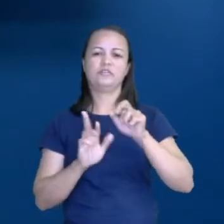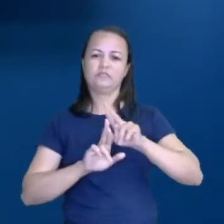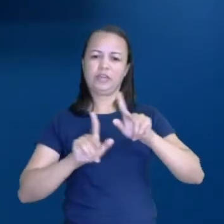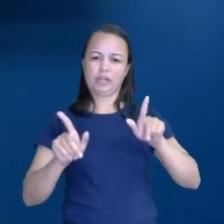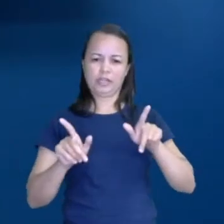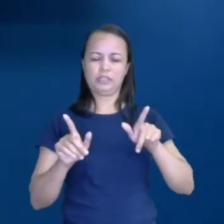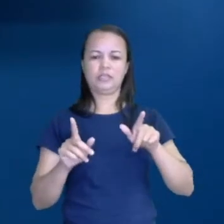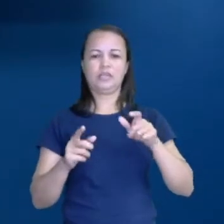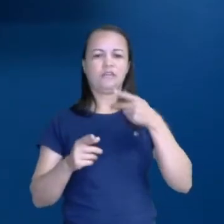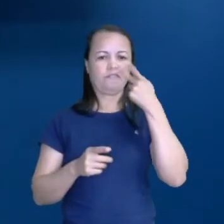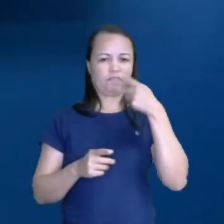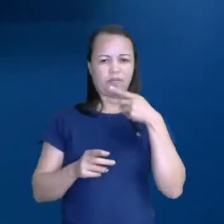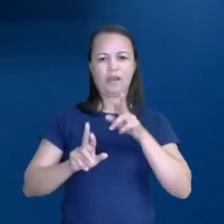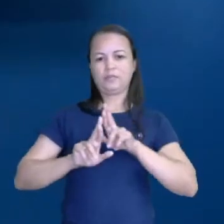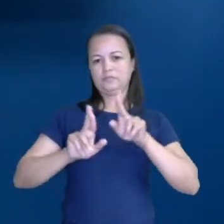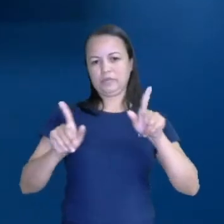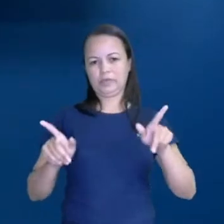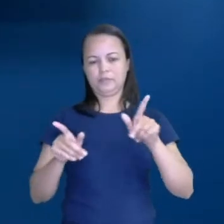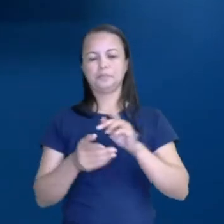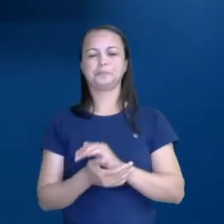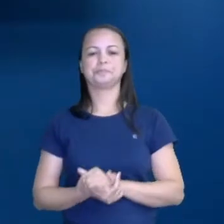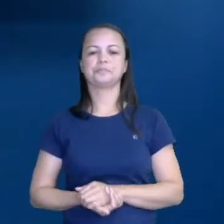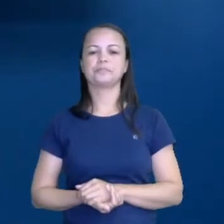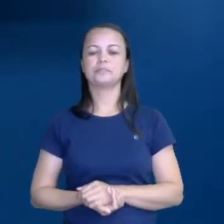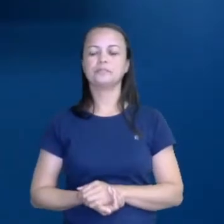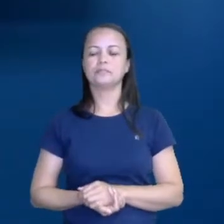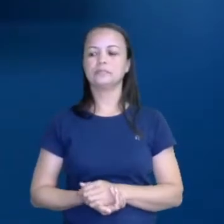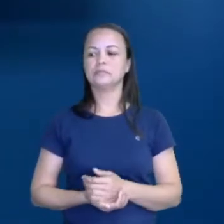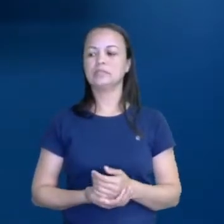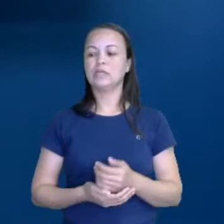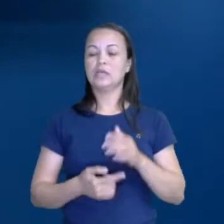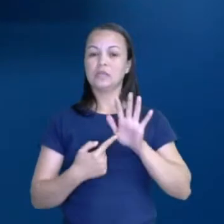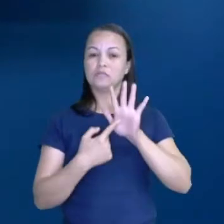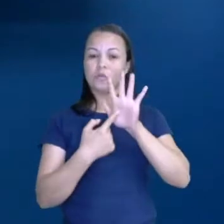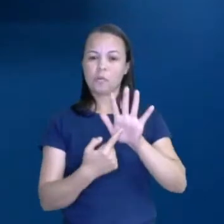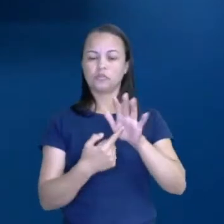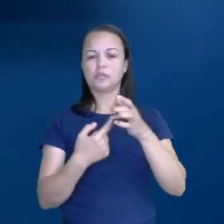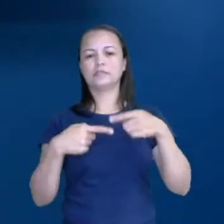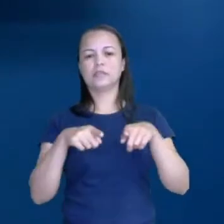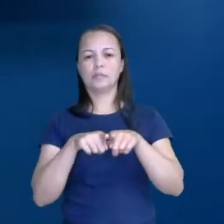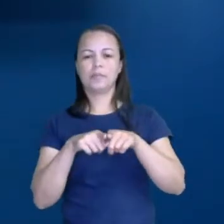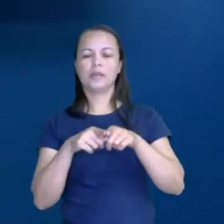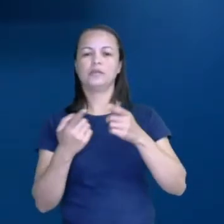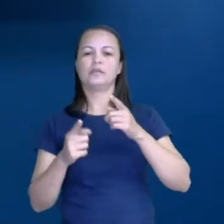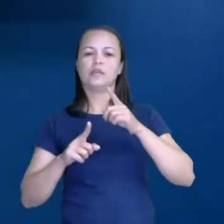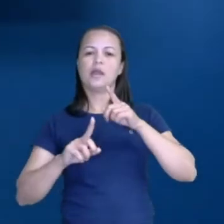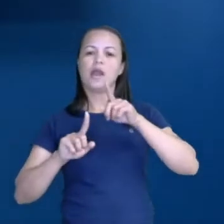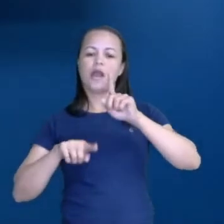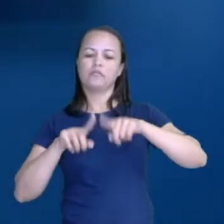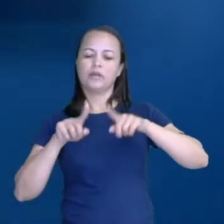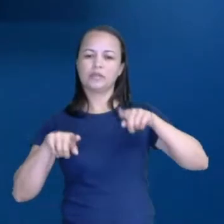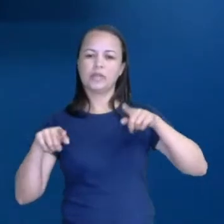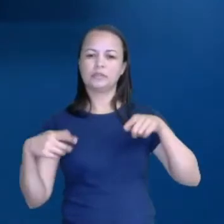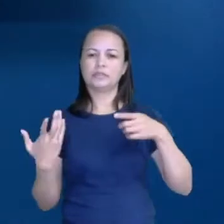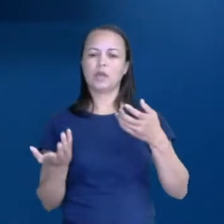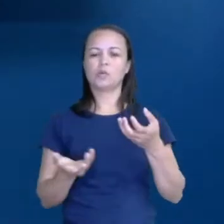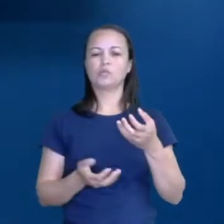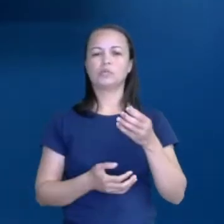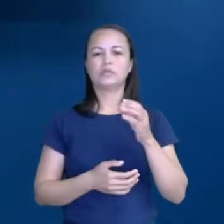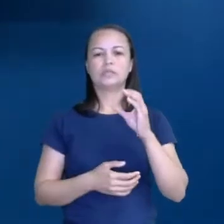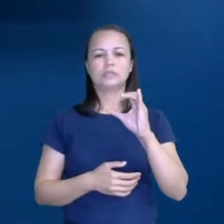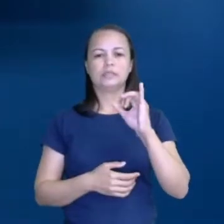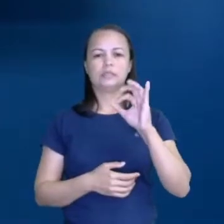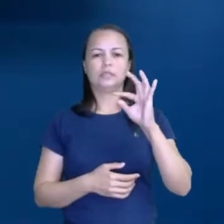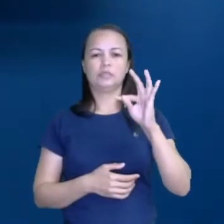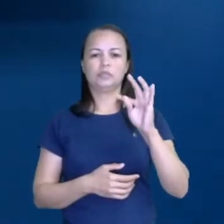forma diferente, tá certo? E aqui nós vamos ter a variação situacional. O que